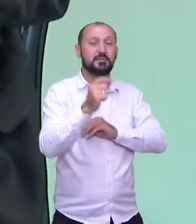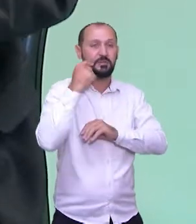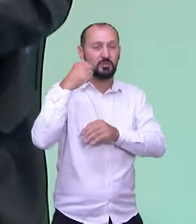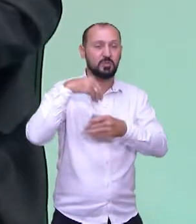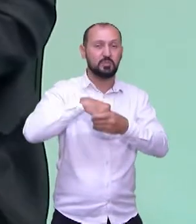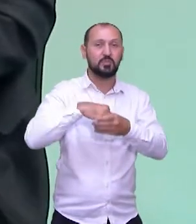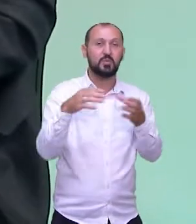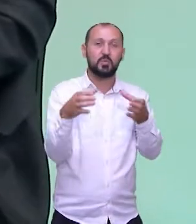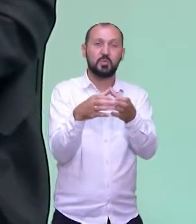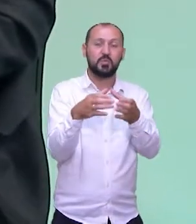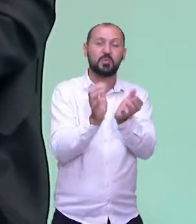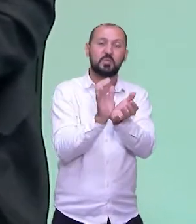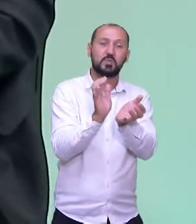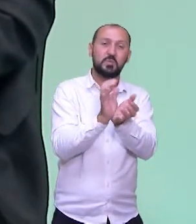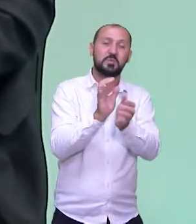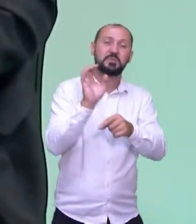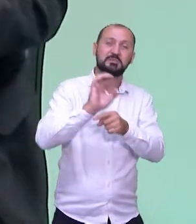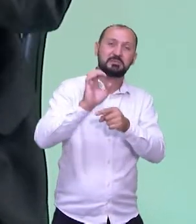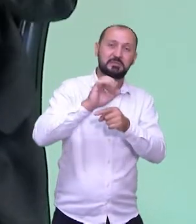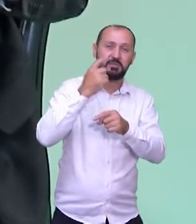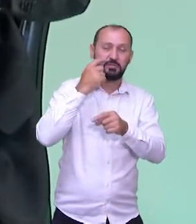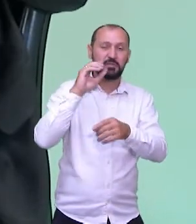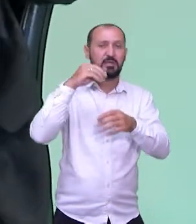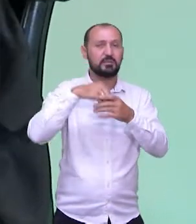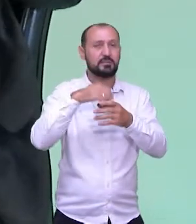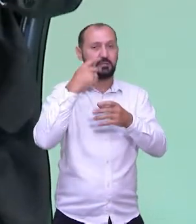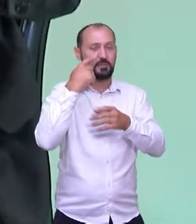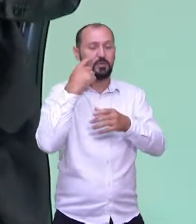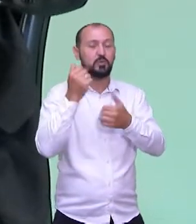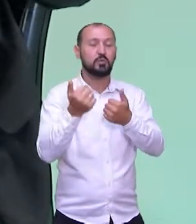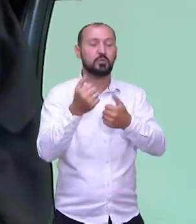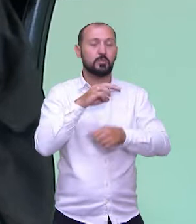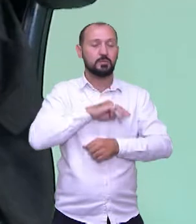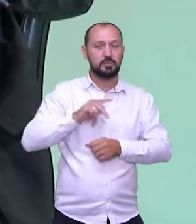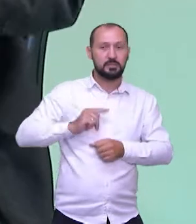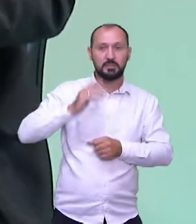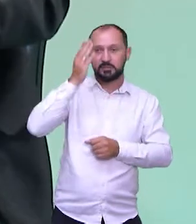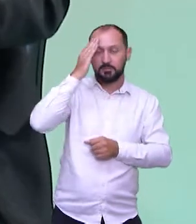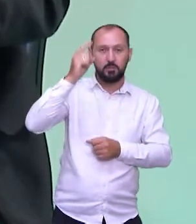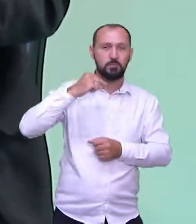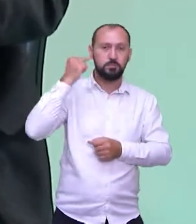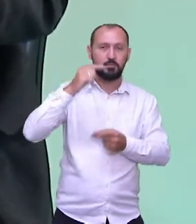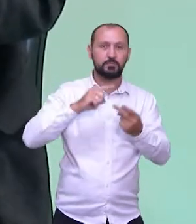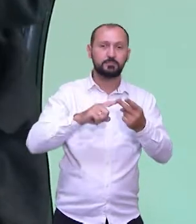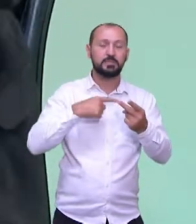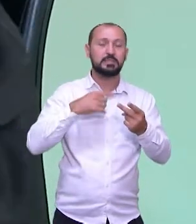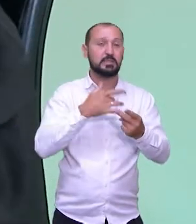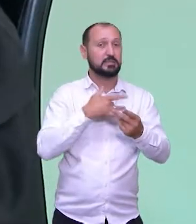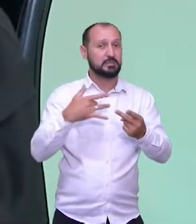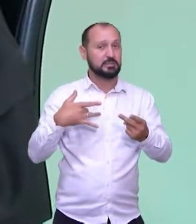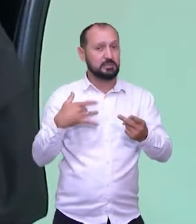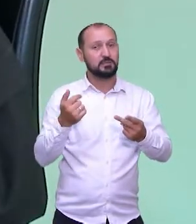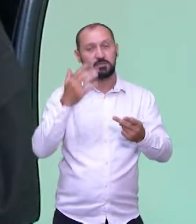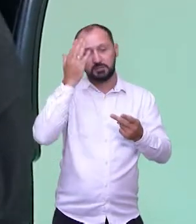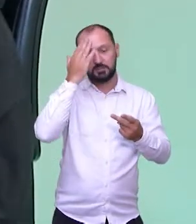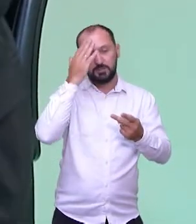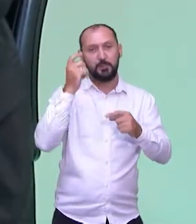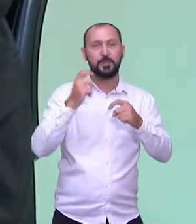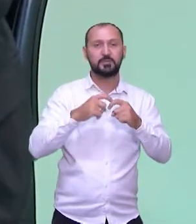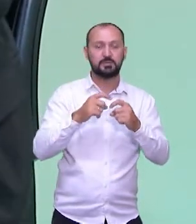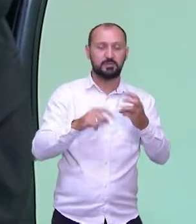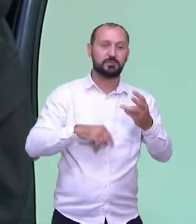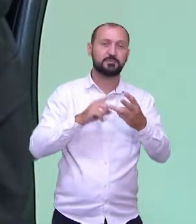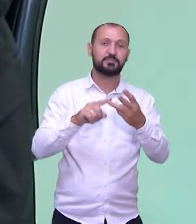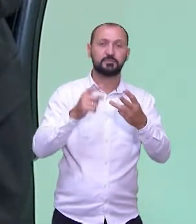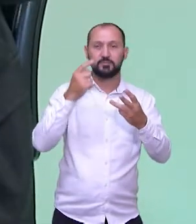os quadros do Estado podem possuir. Na magistratura, no Ministério Público, você tem que entender de direito. Na área da saúde, você tem que entender da